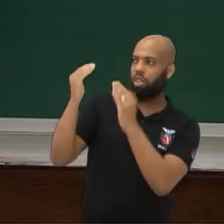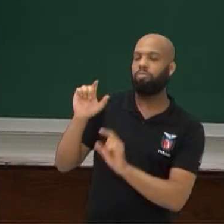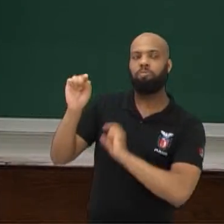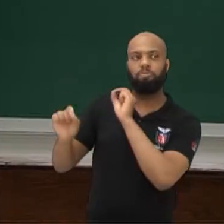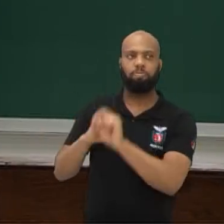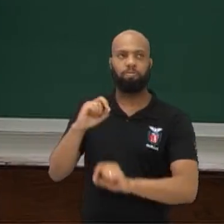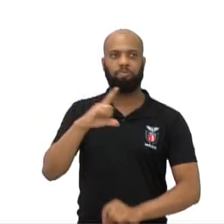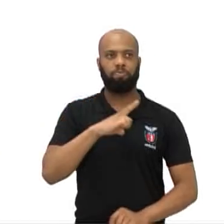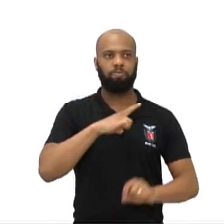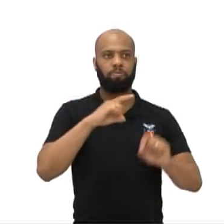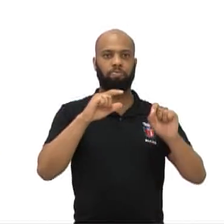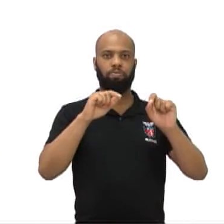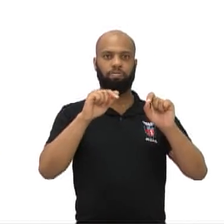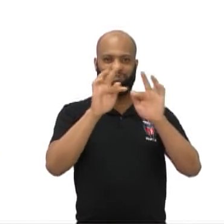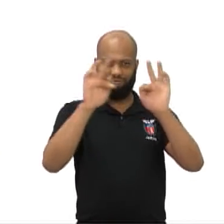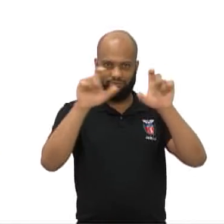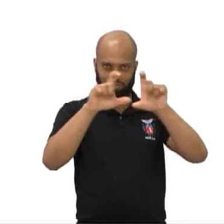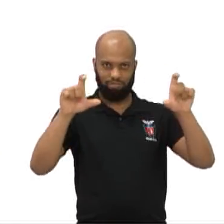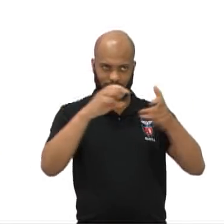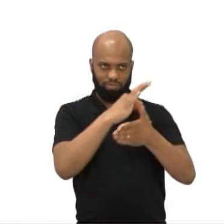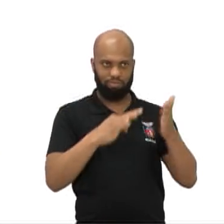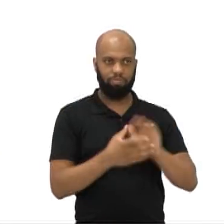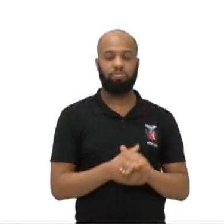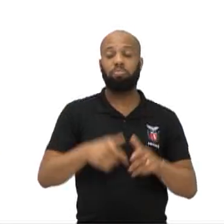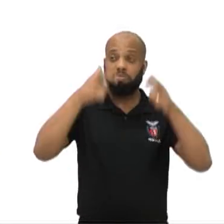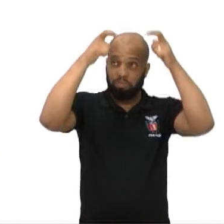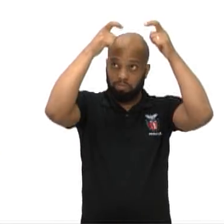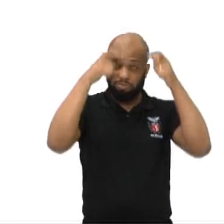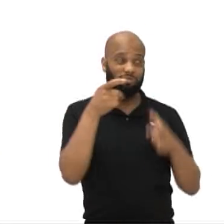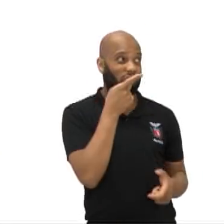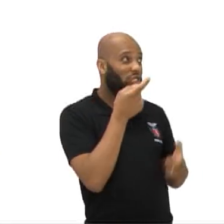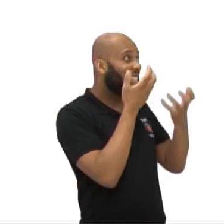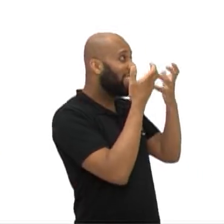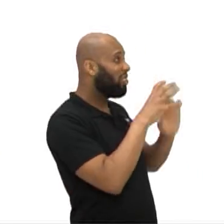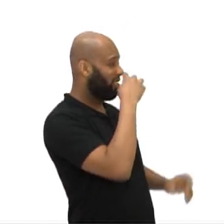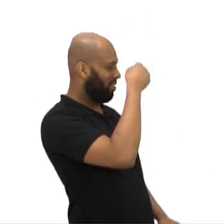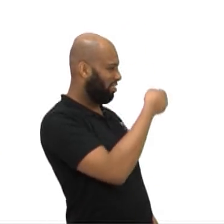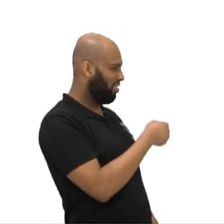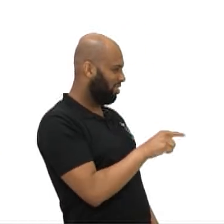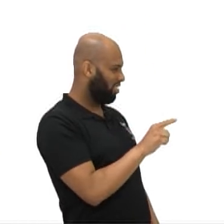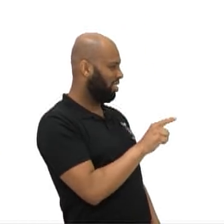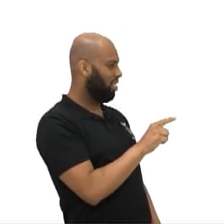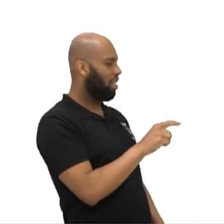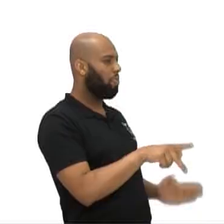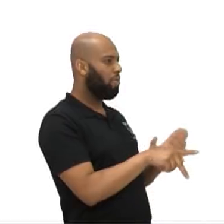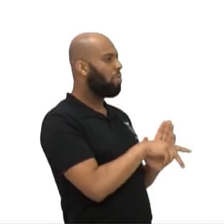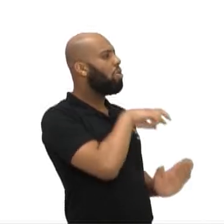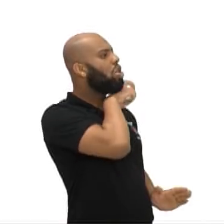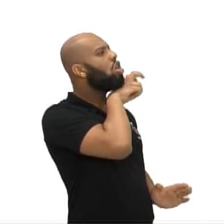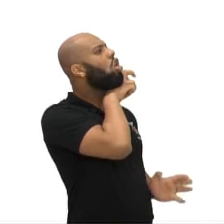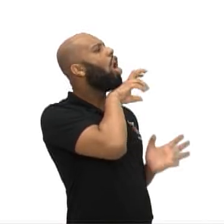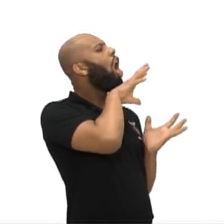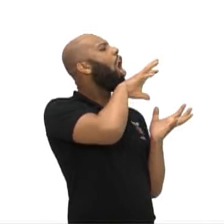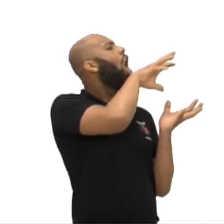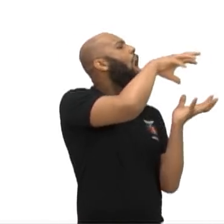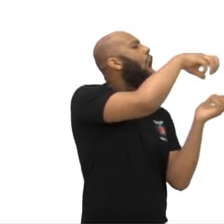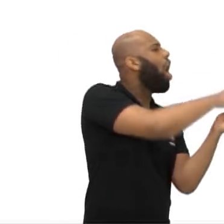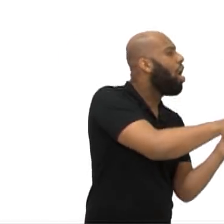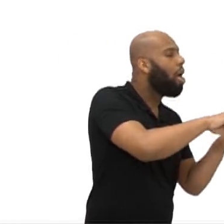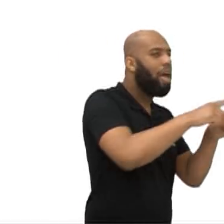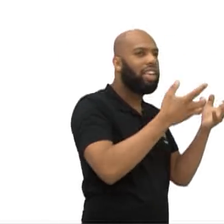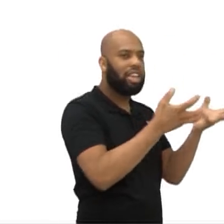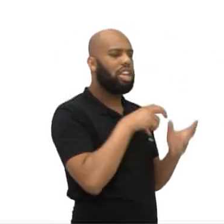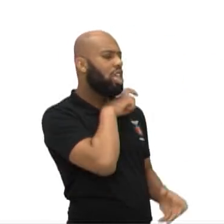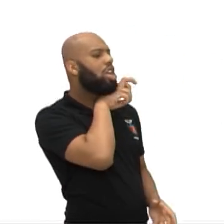seguinte fragmento. O pequeno príncipe disse-lhe que não queria um elefante engolido por uma jiboia, e sim um